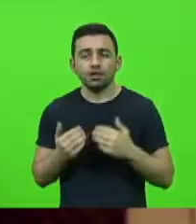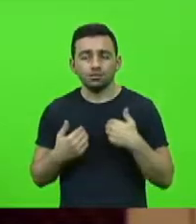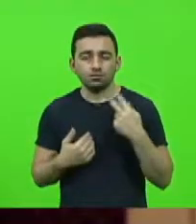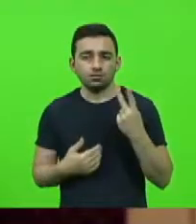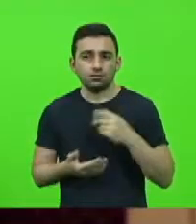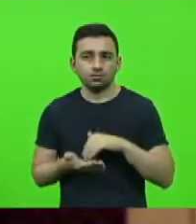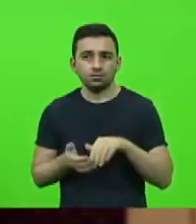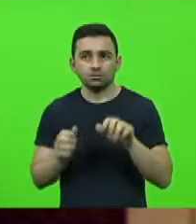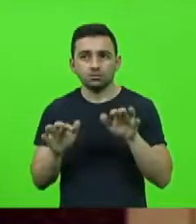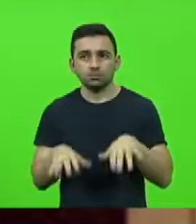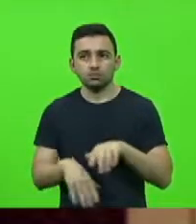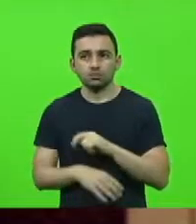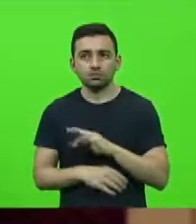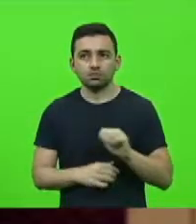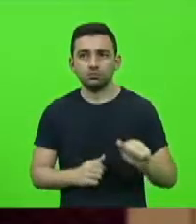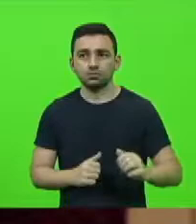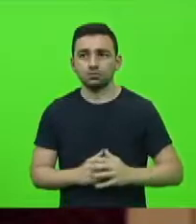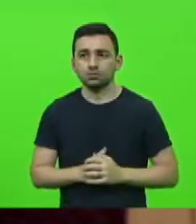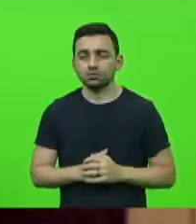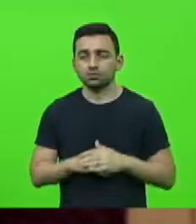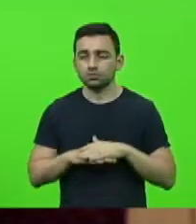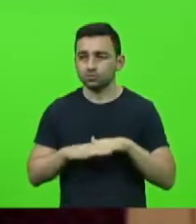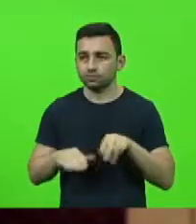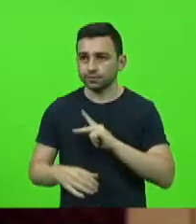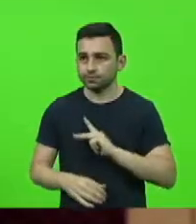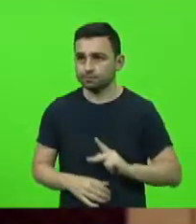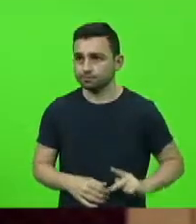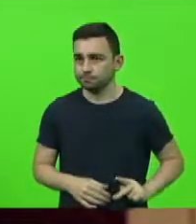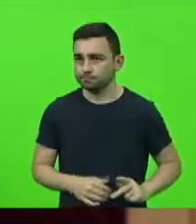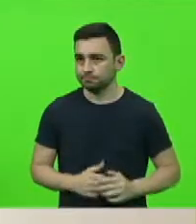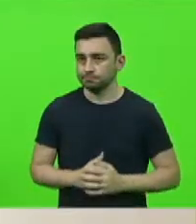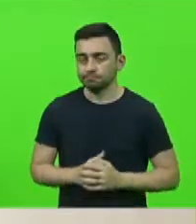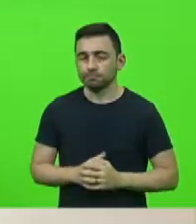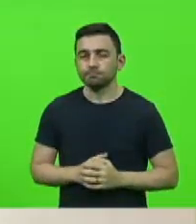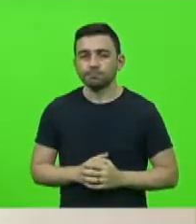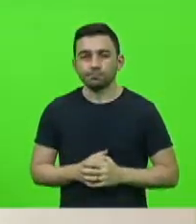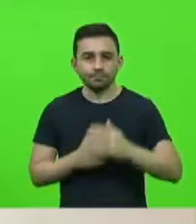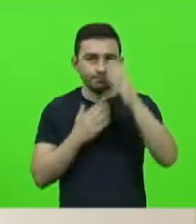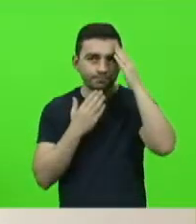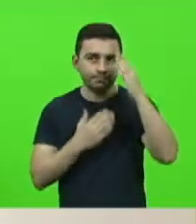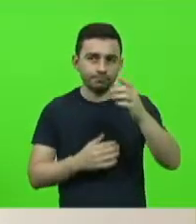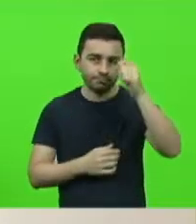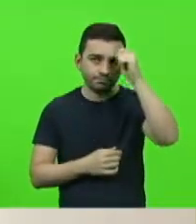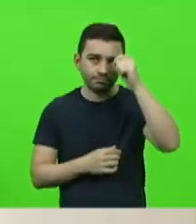secretário, lavrei a presente ata. Era isso, senhor presidente. Obrigado, deputado